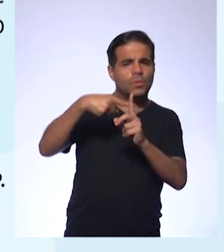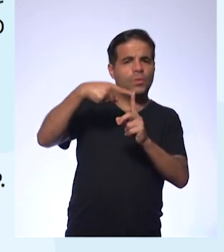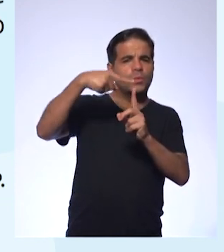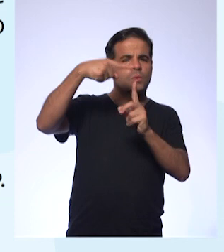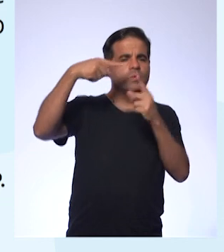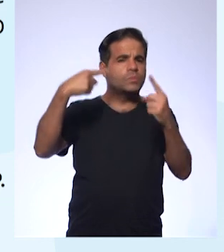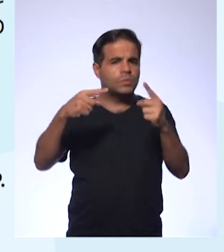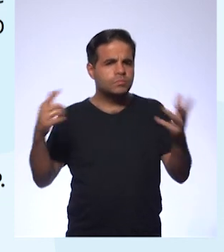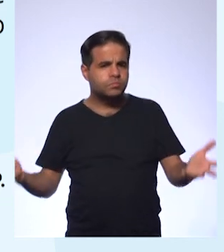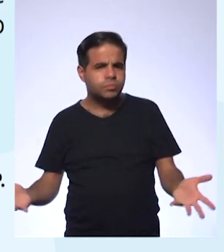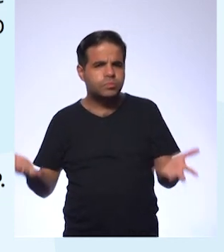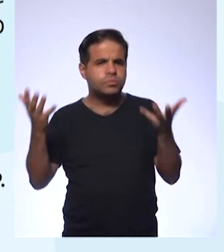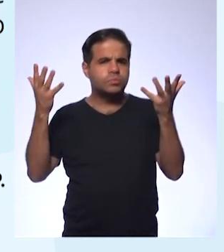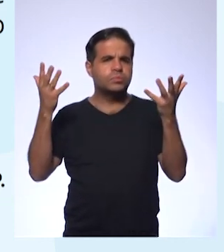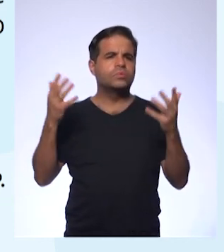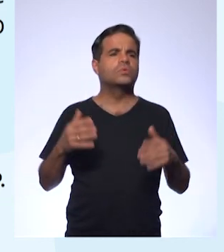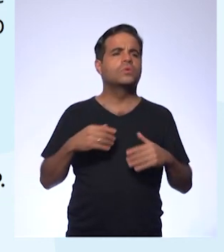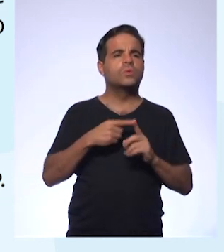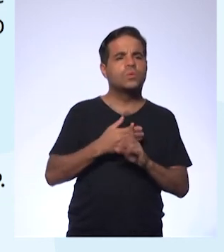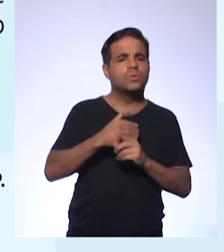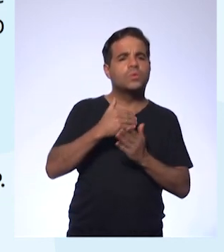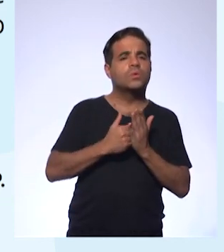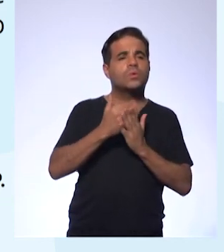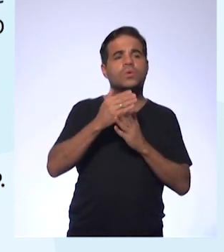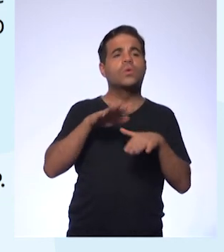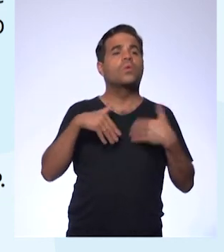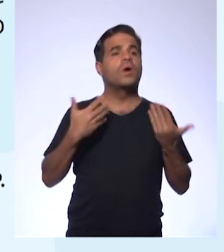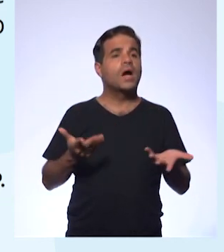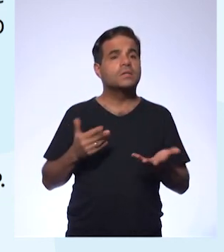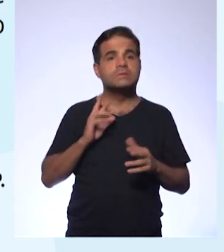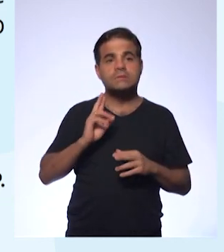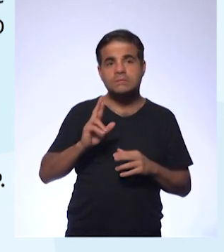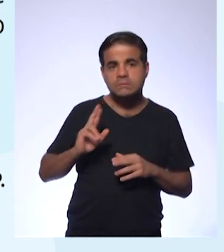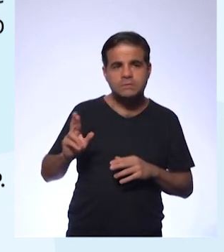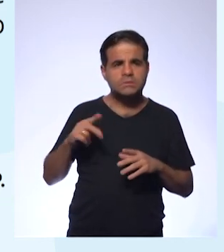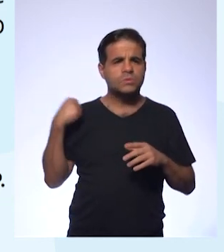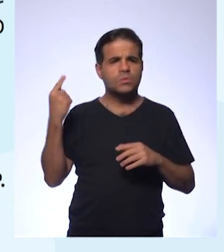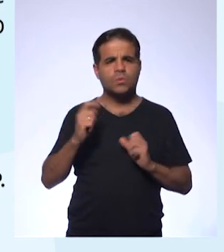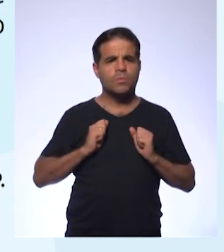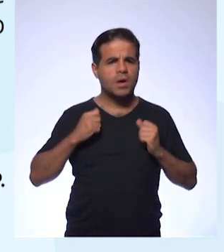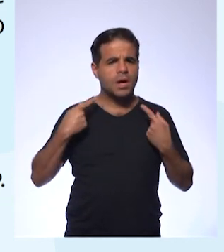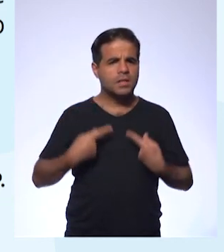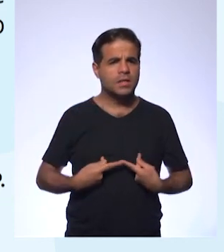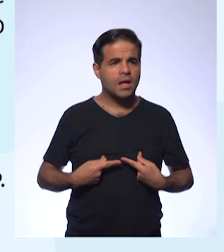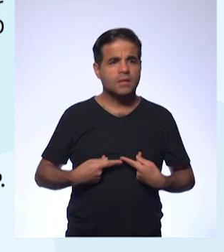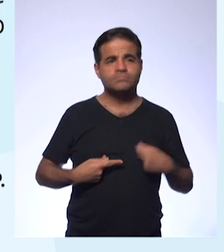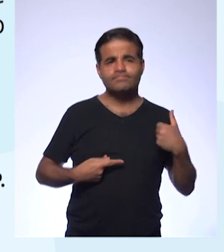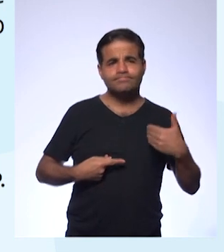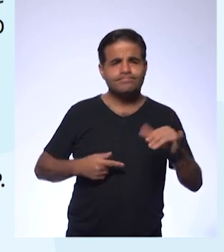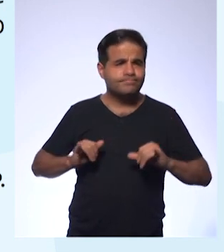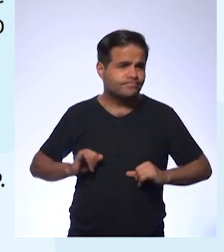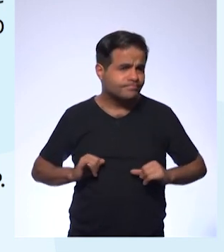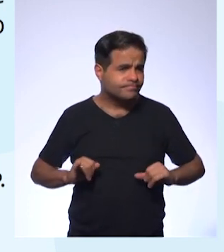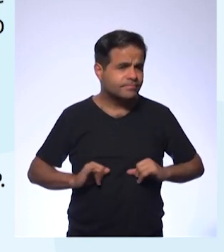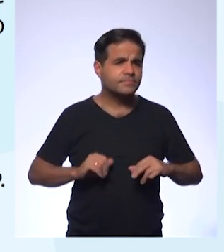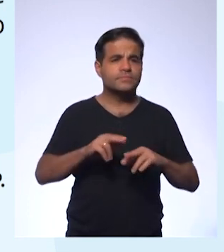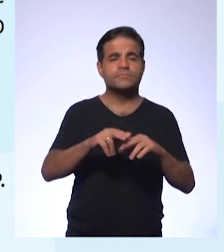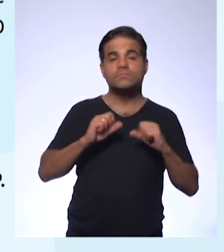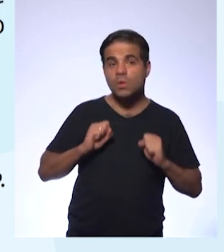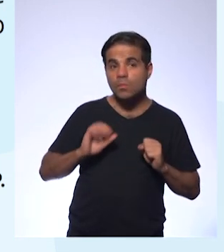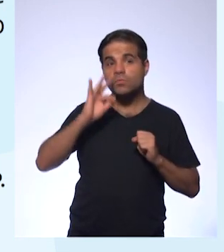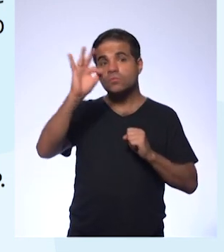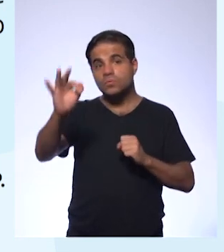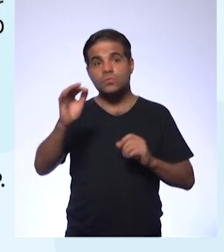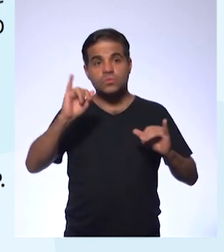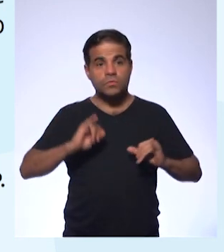temperatura? E 3, quais são as consequências que a humanidade está sofrendo ou pode vir